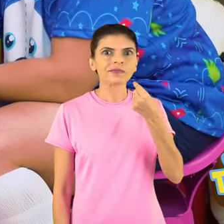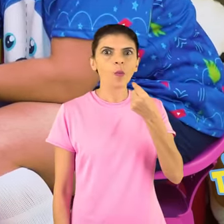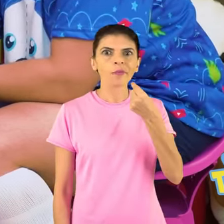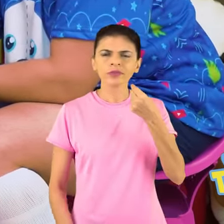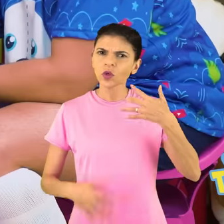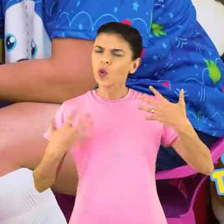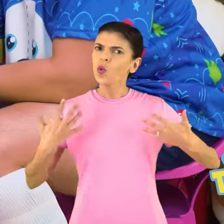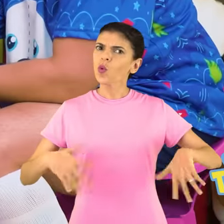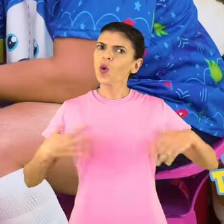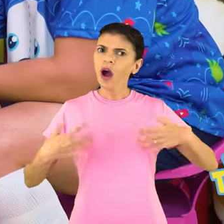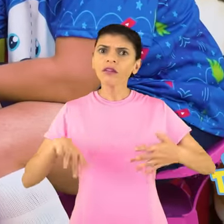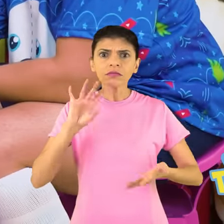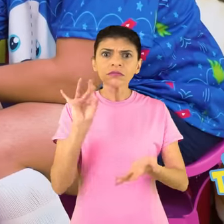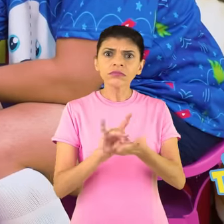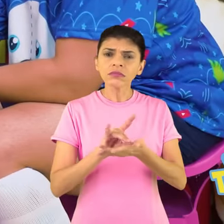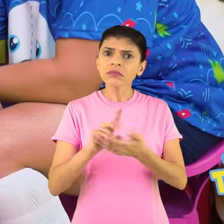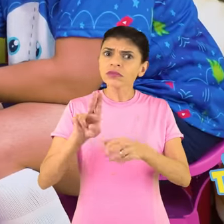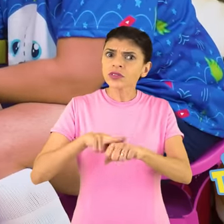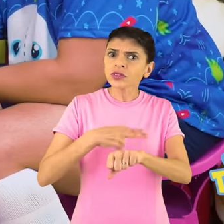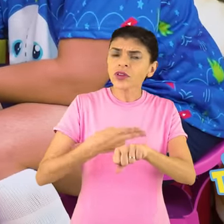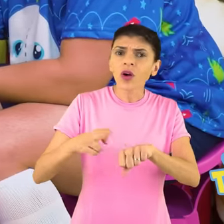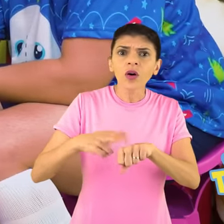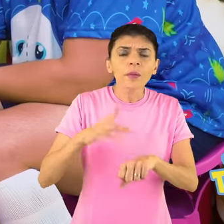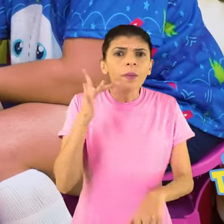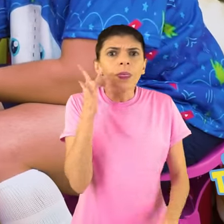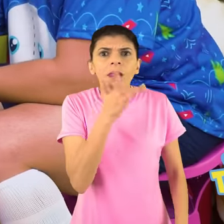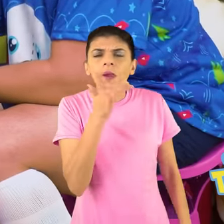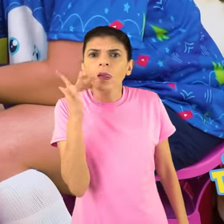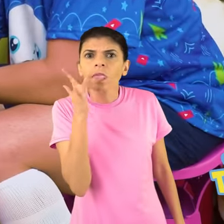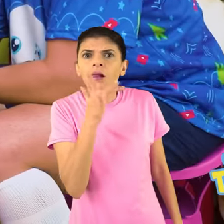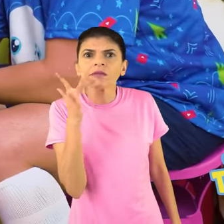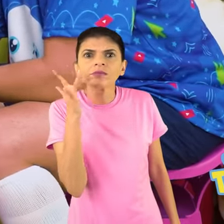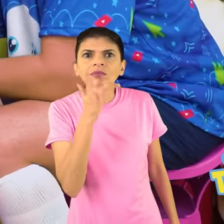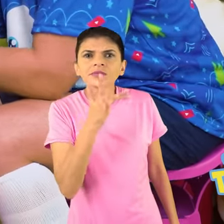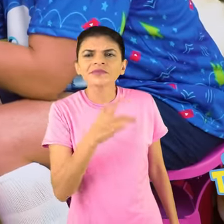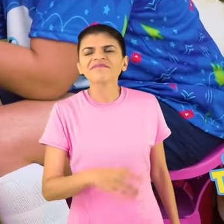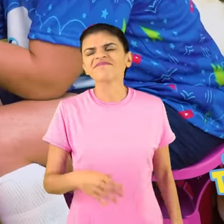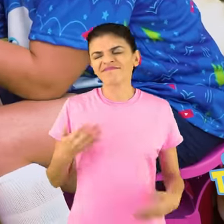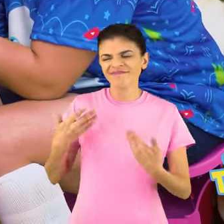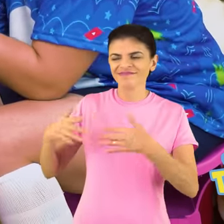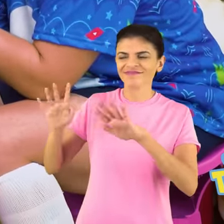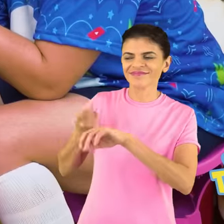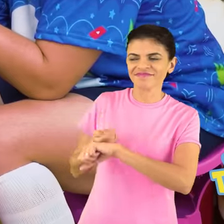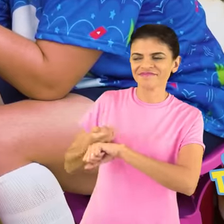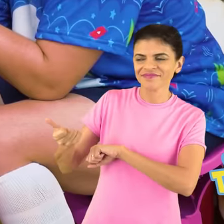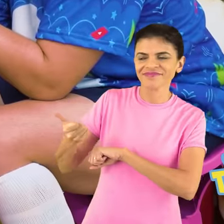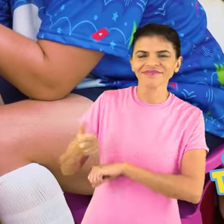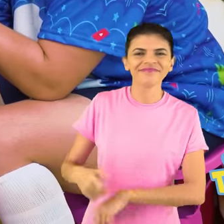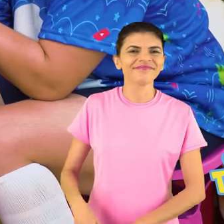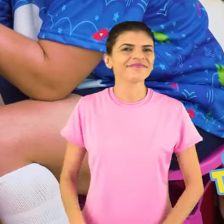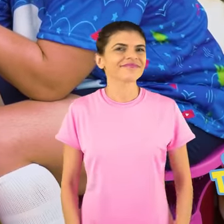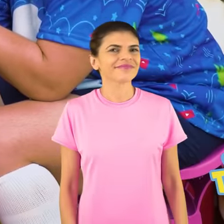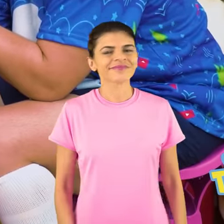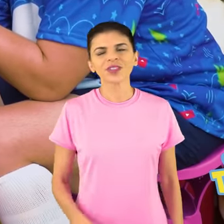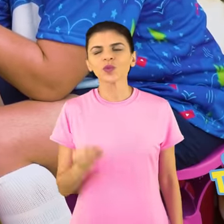Uau! É chocolate mesmo! E gostoso! Pode ficar pra você.